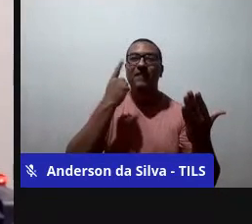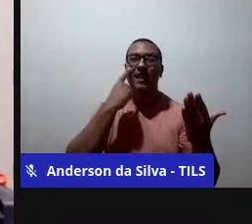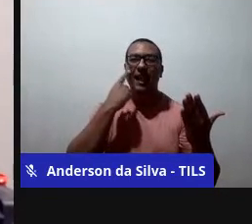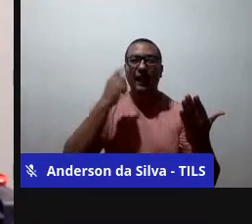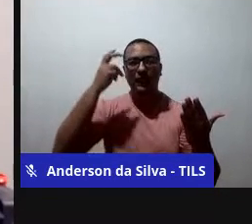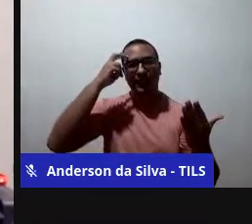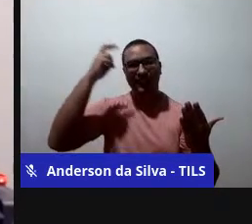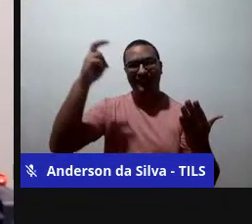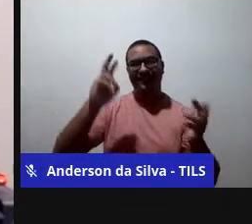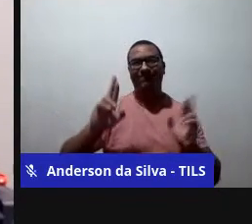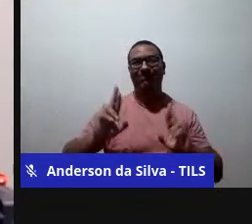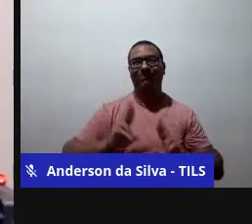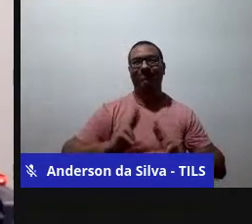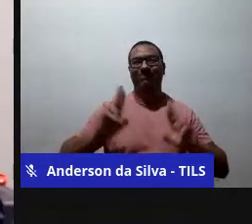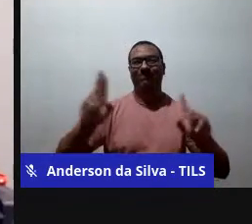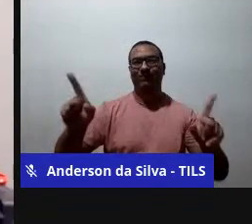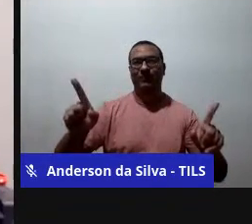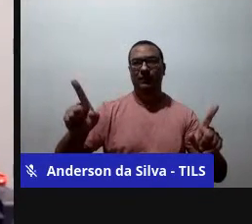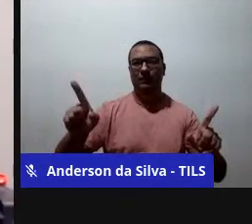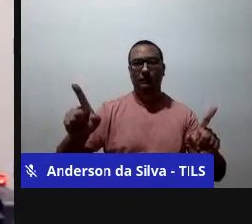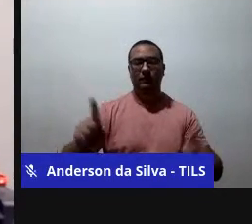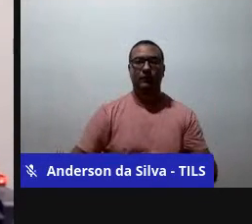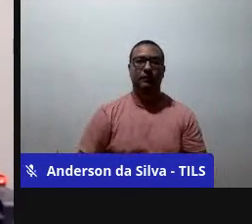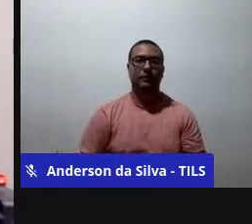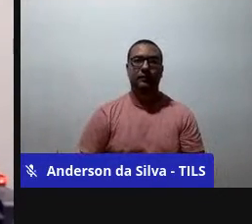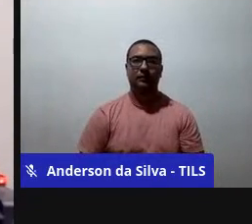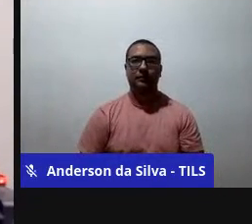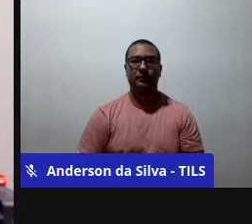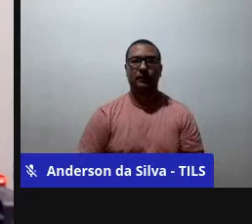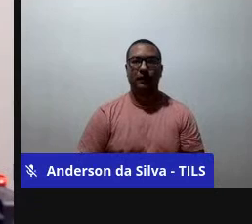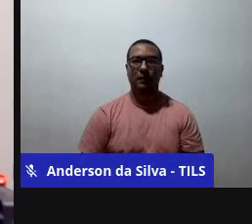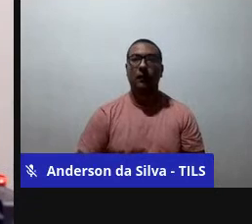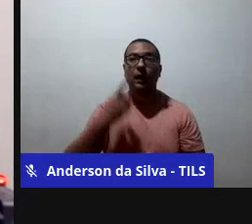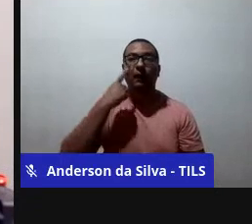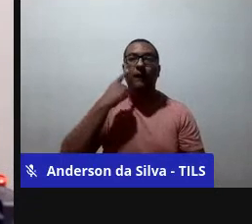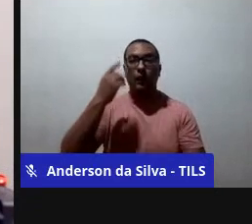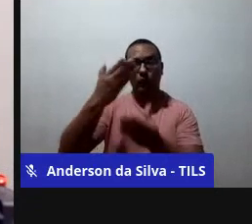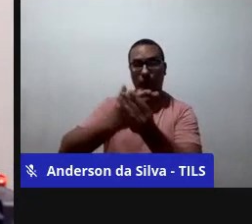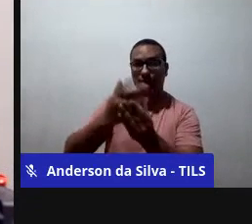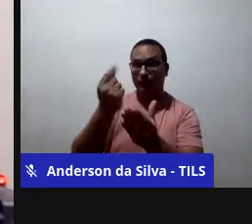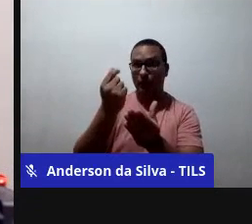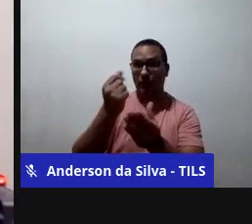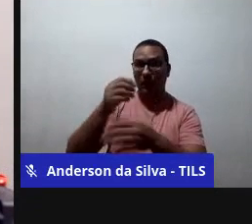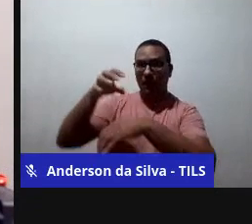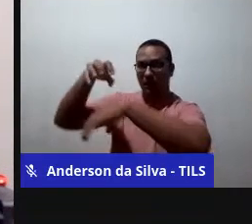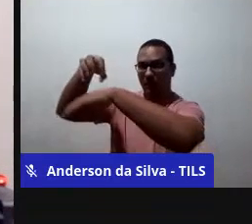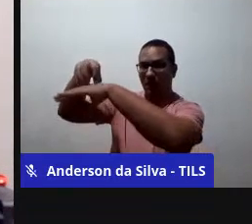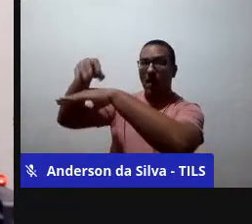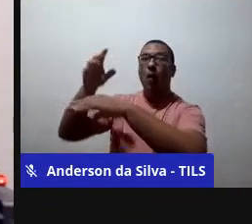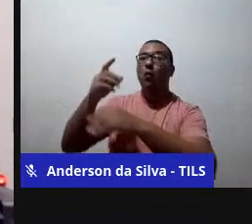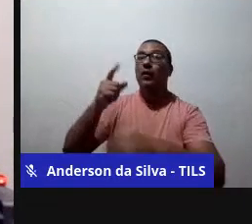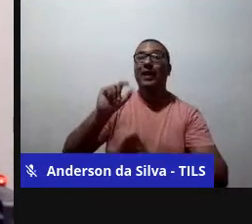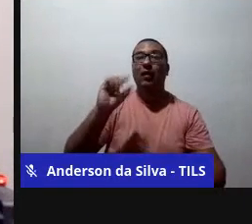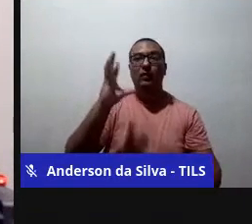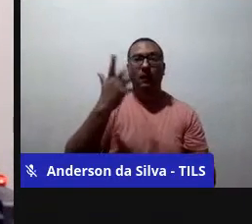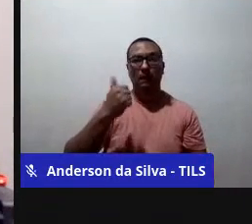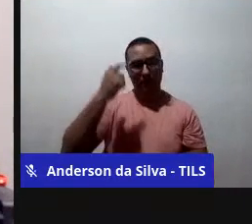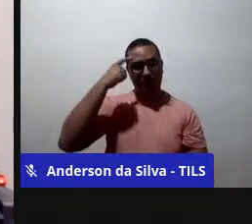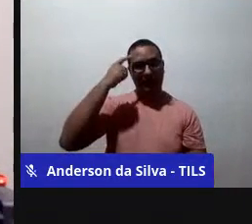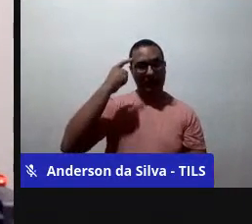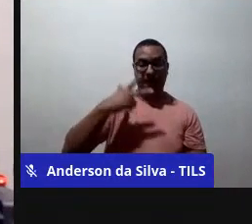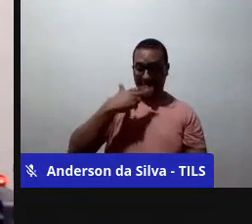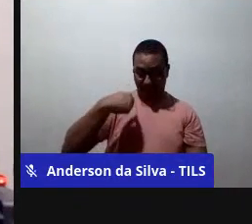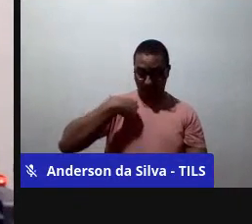inteligência coletiva que as pessoas têm. Quando olham uma carteira, falam assim, bom, podia ter acontecido comigo. Como eu gostaria